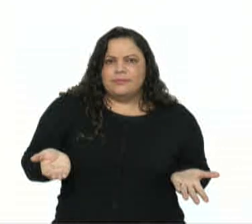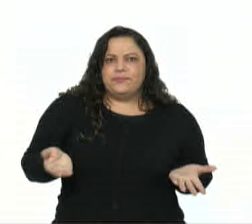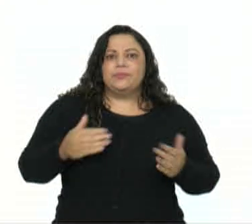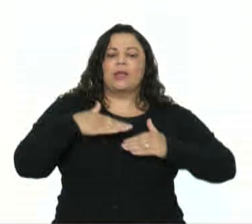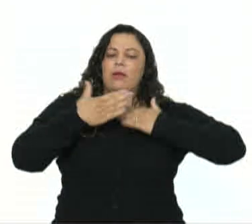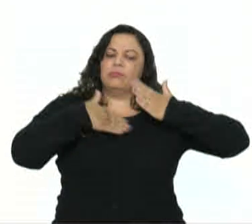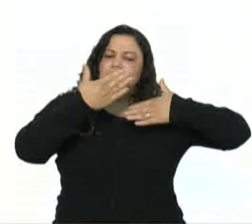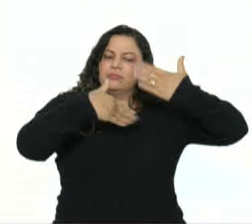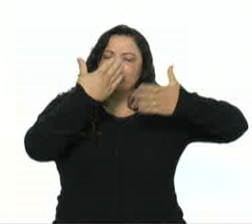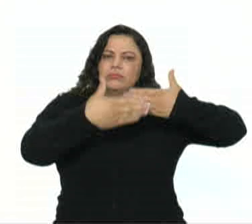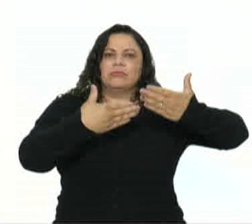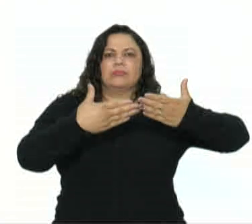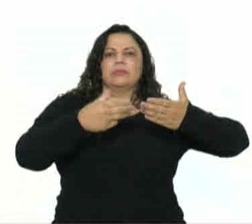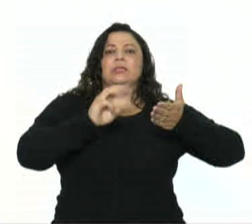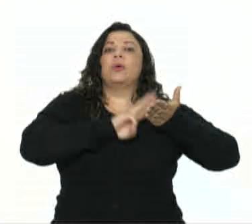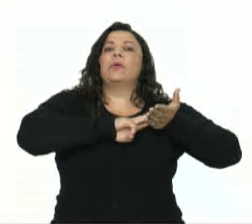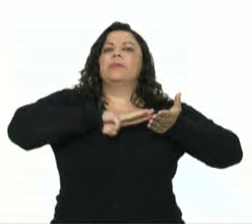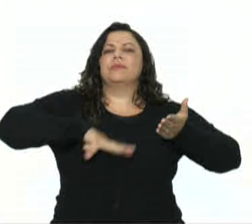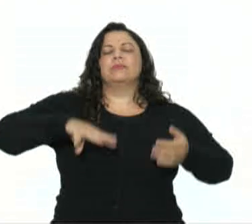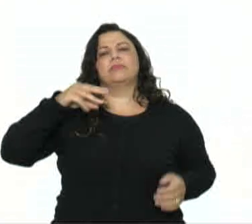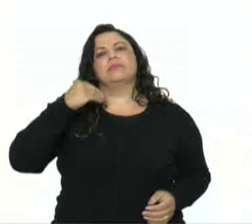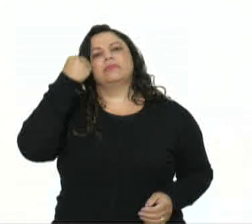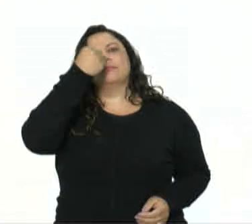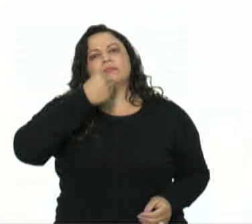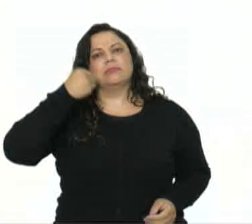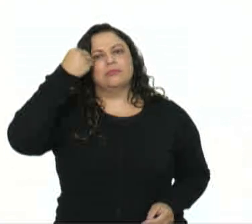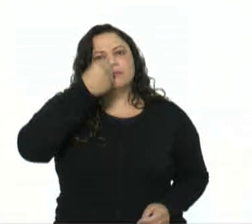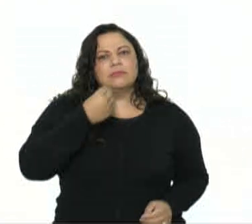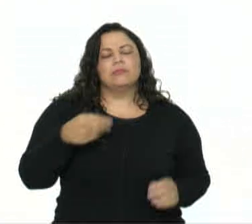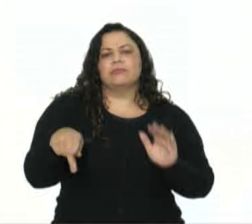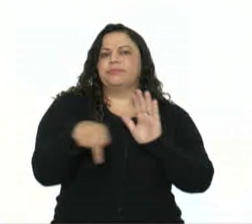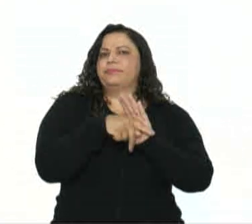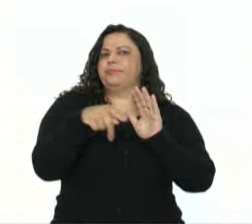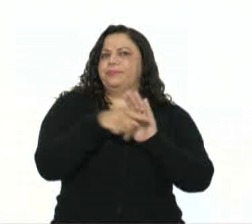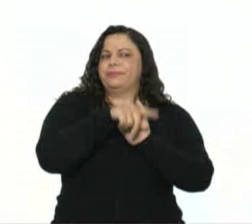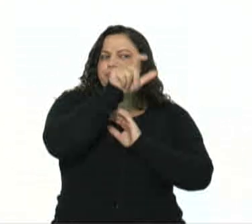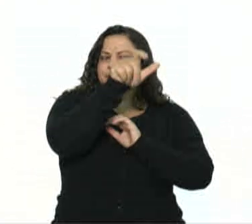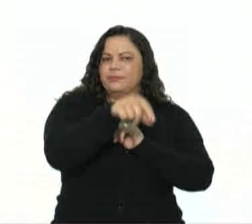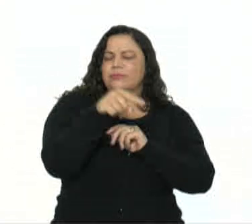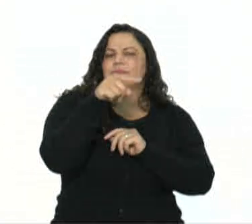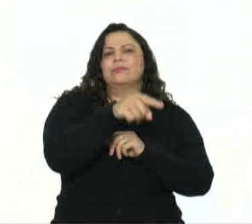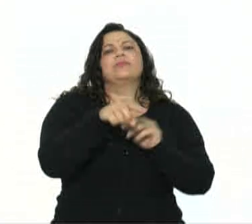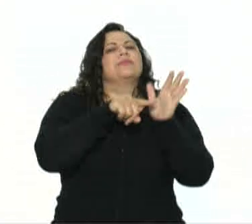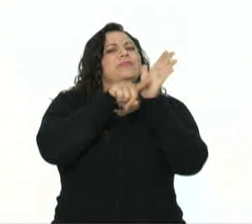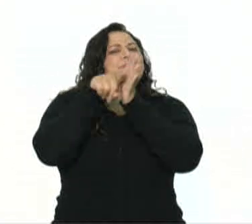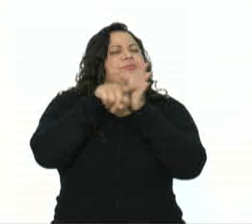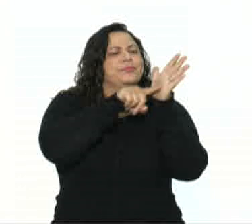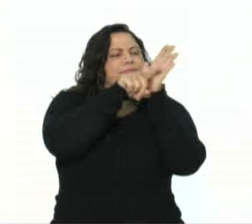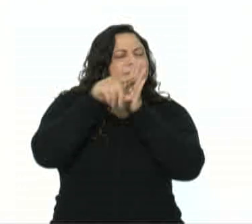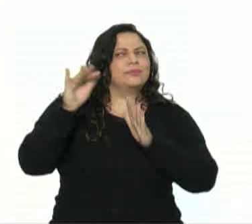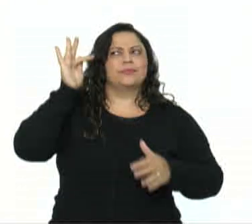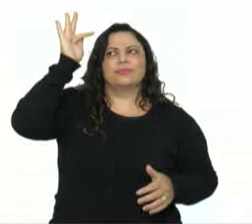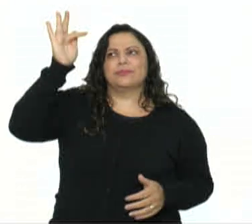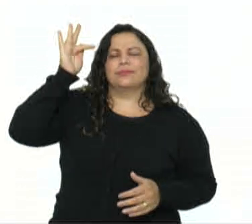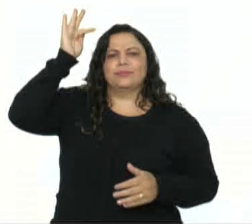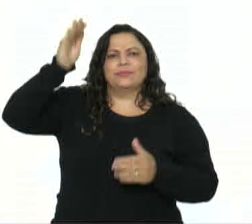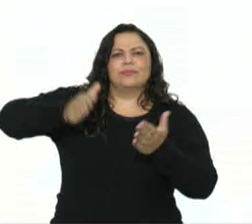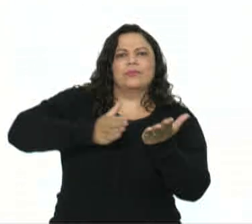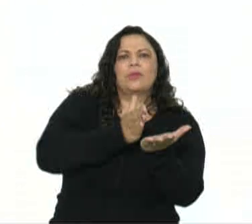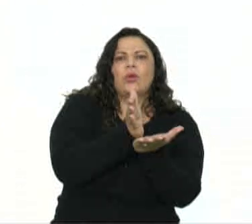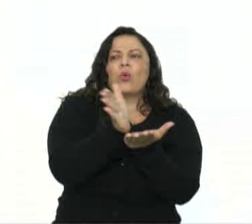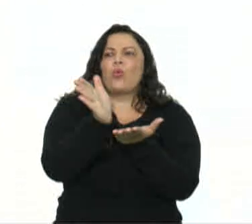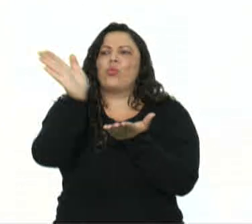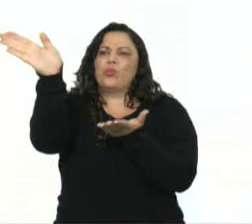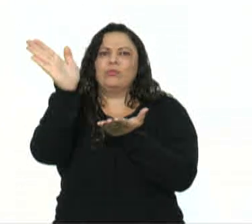método experimental, feito por ele, a ciência moderna e a filosofia tiveram um novo rumo. Ele é um